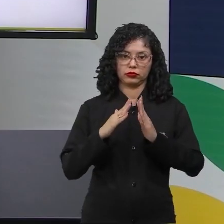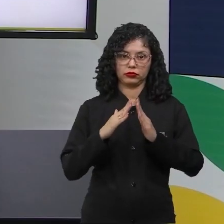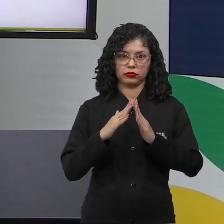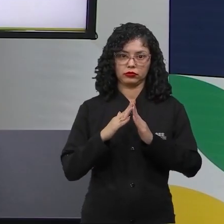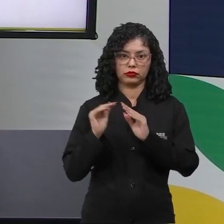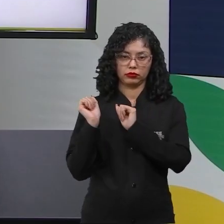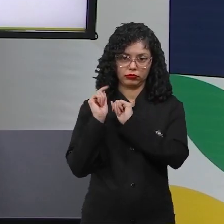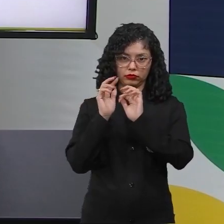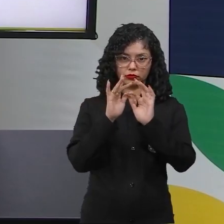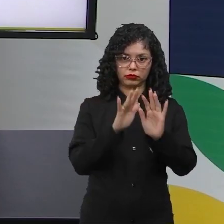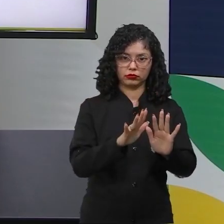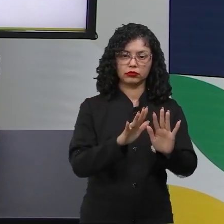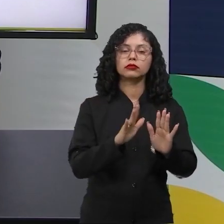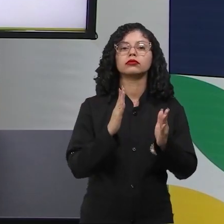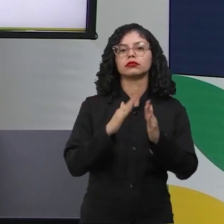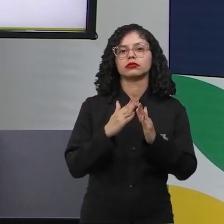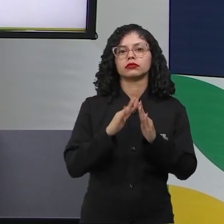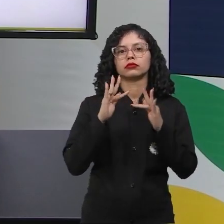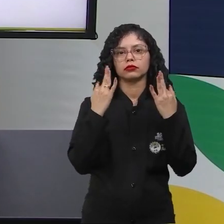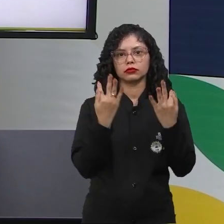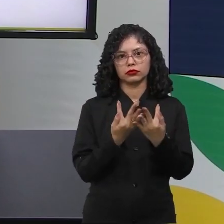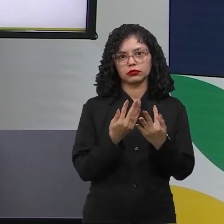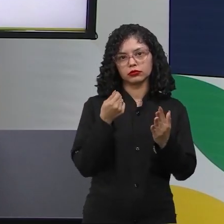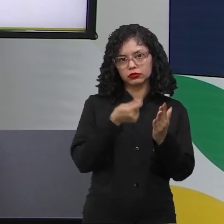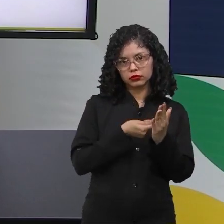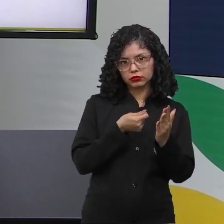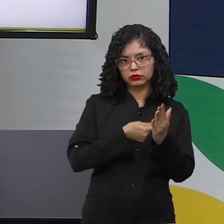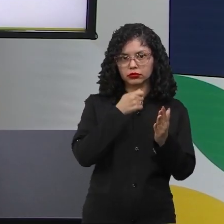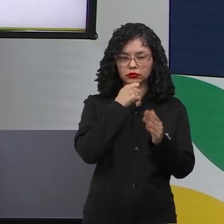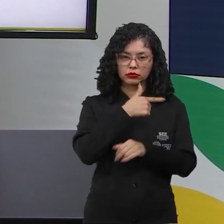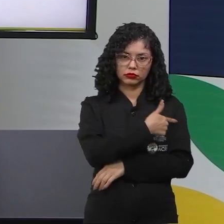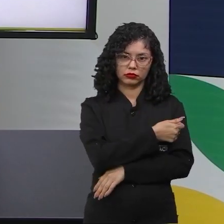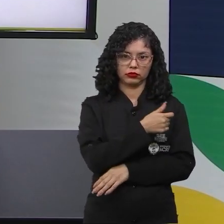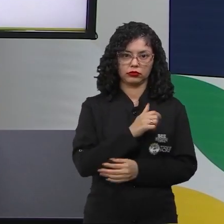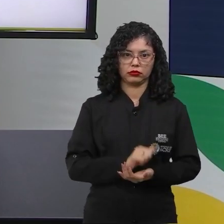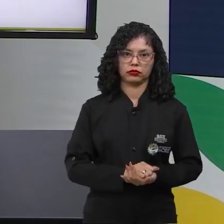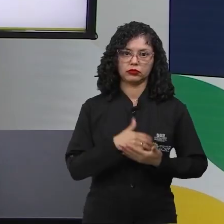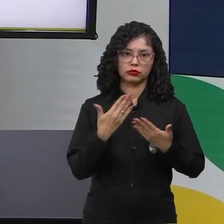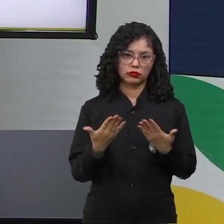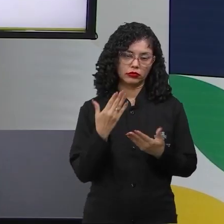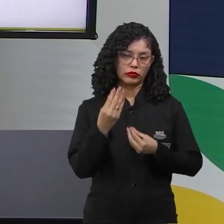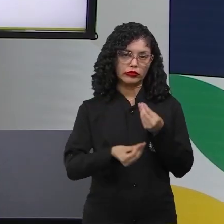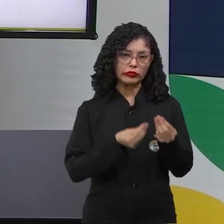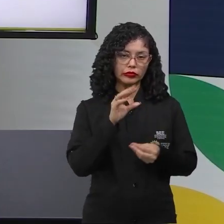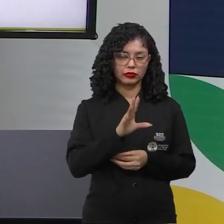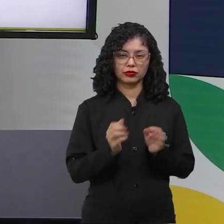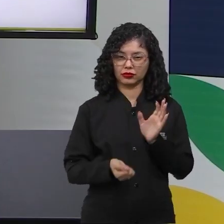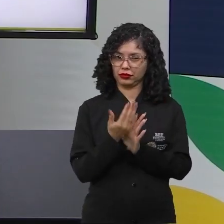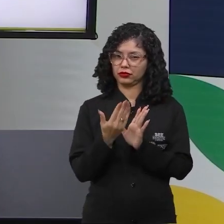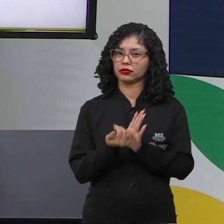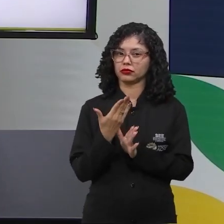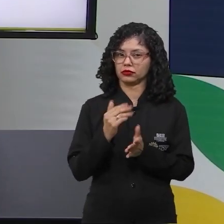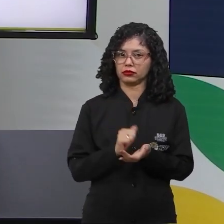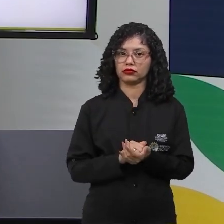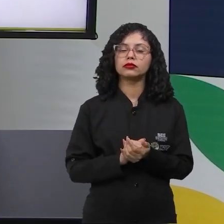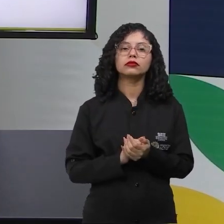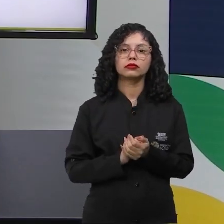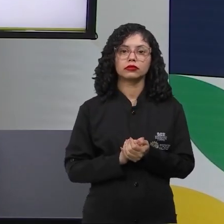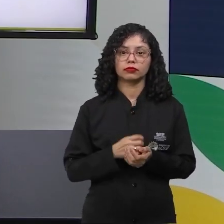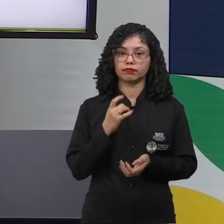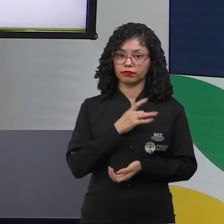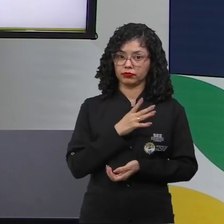eram invadidas para as famílias serem obrigadas a se vacinar. Então, com isso, gerou o quê?